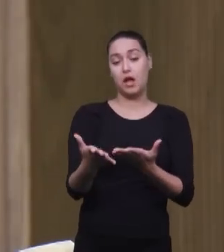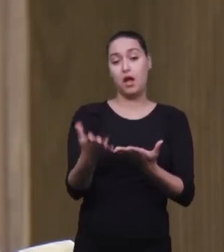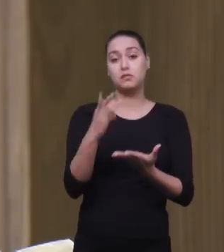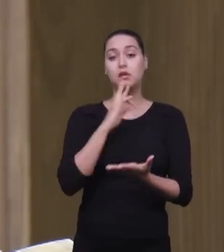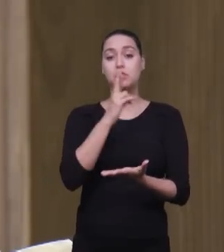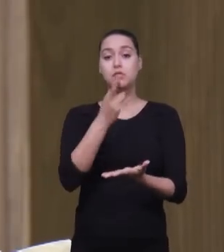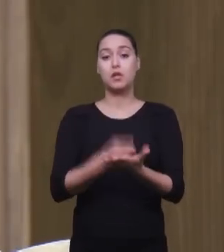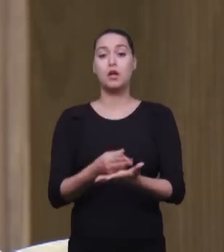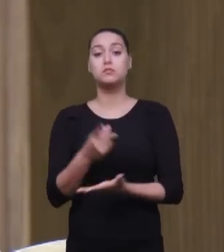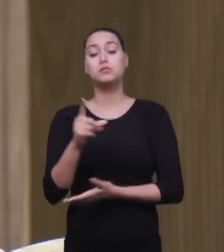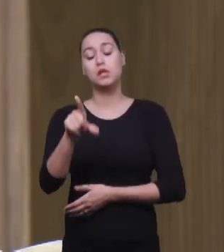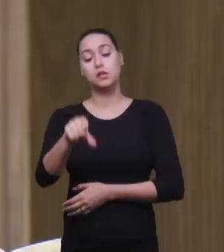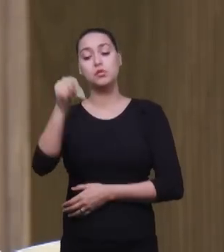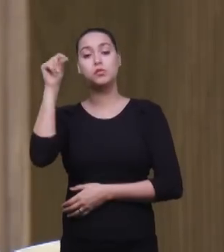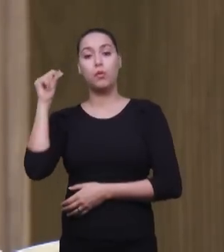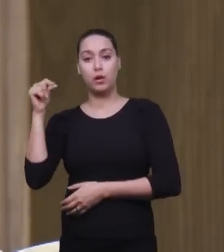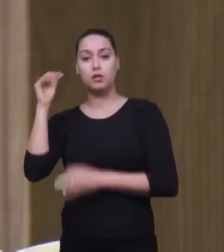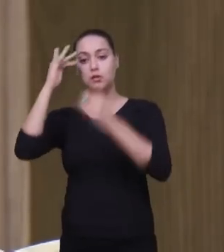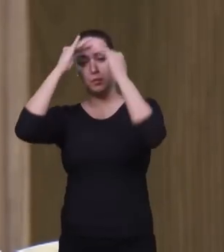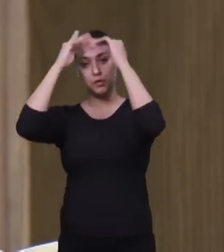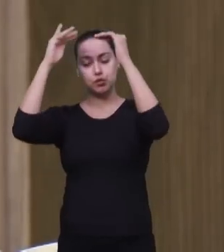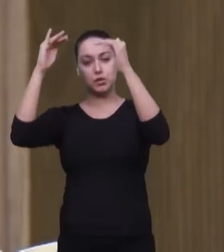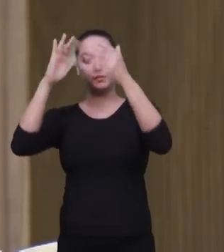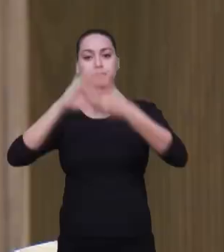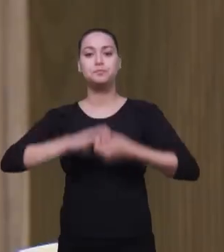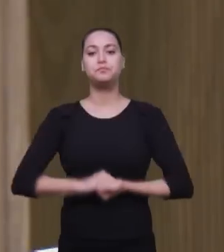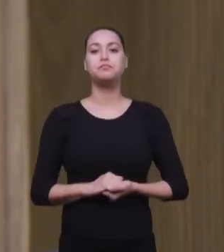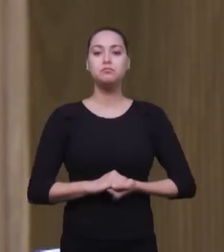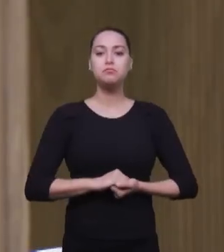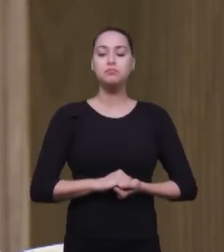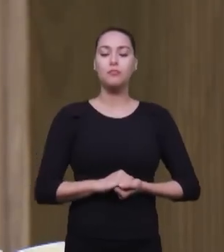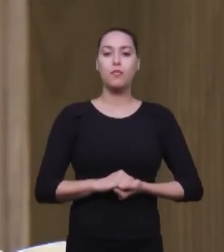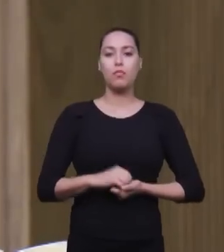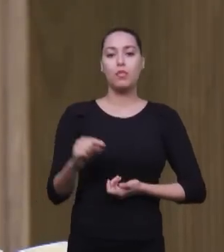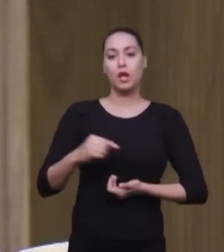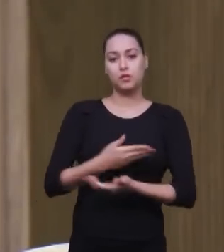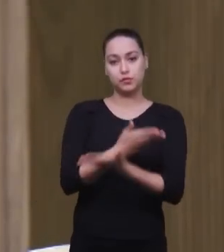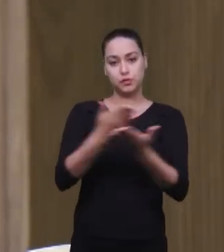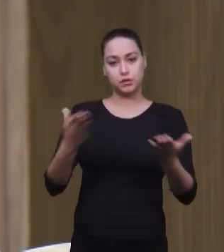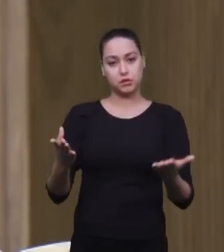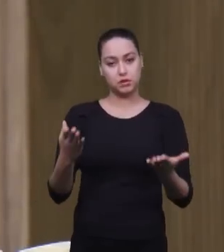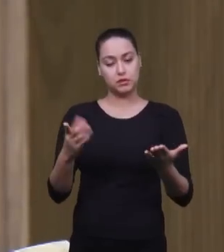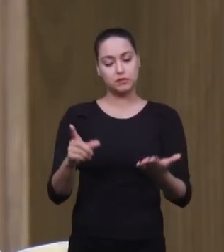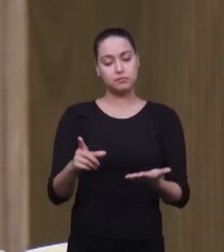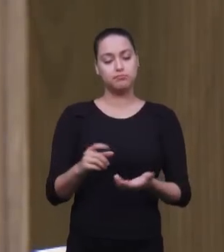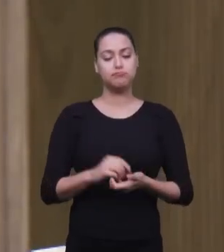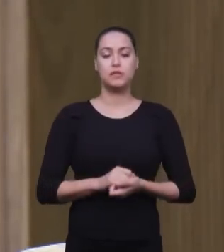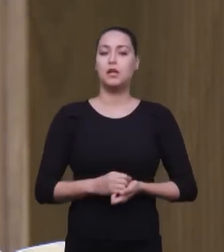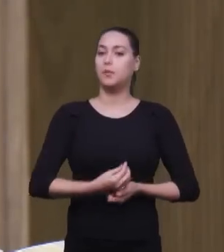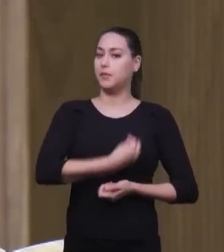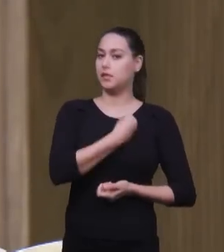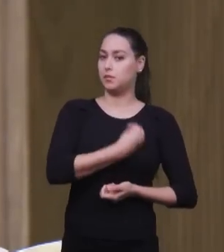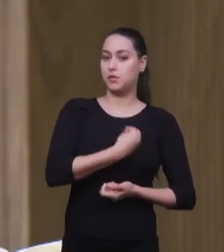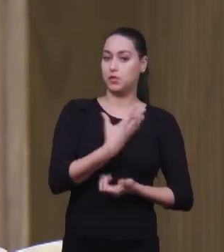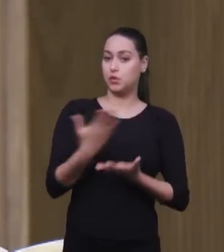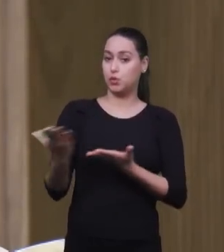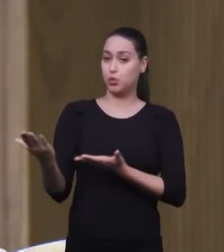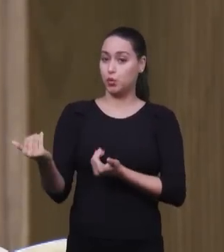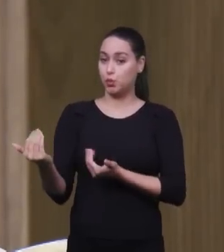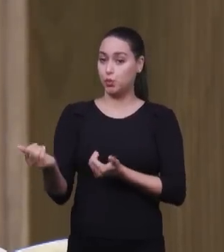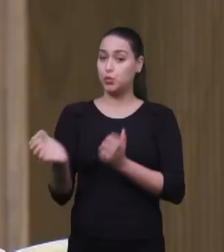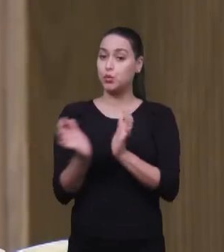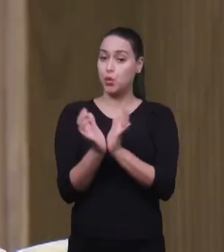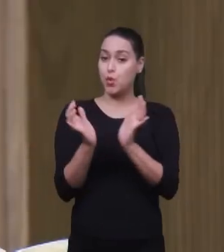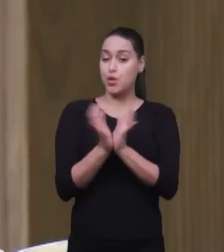imputação, como resultado da sua escolha. E nós podemos dizer aqui para os que estão participando, para os jovens,